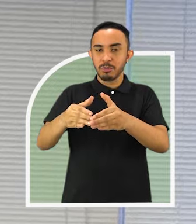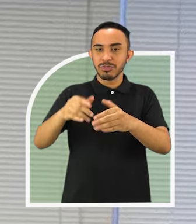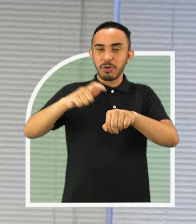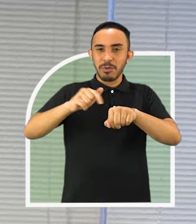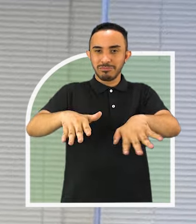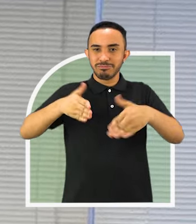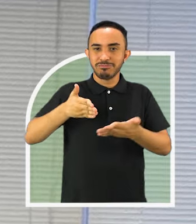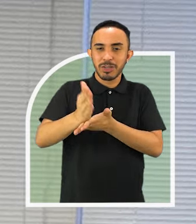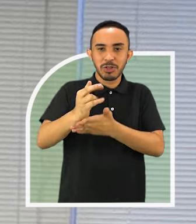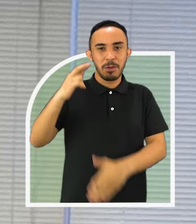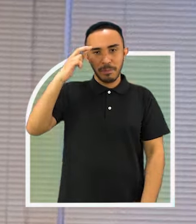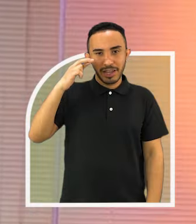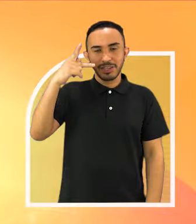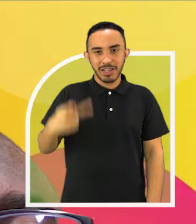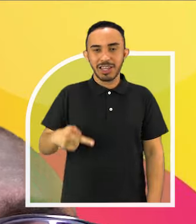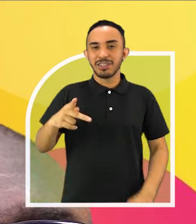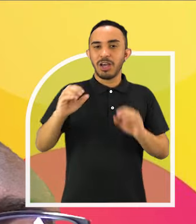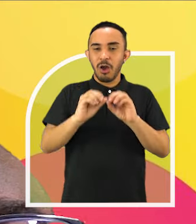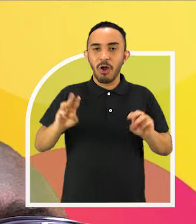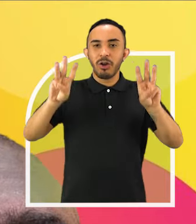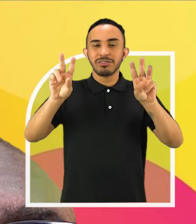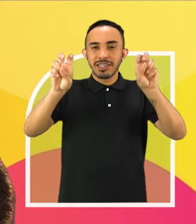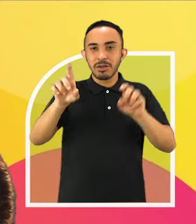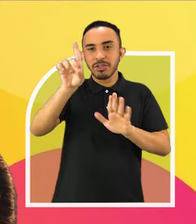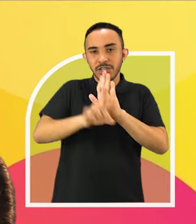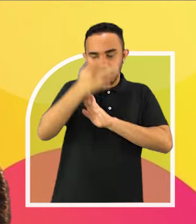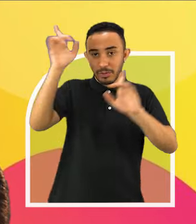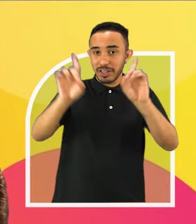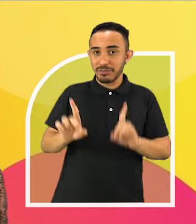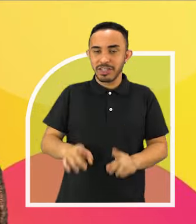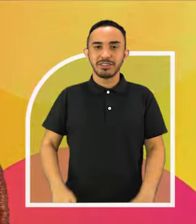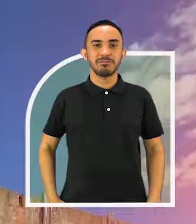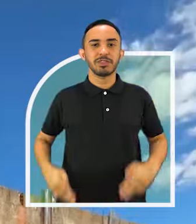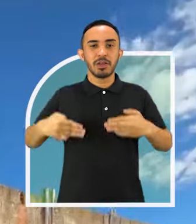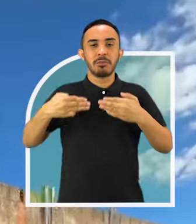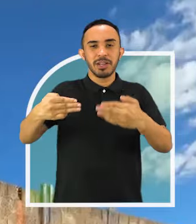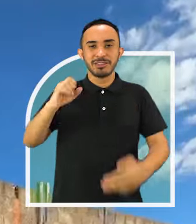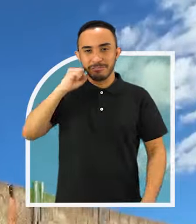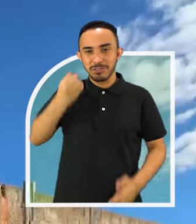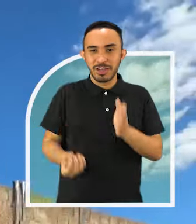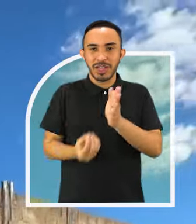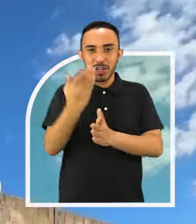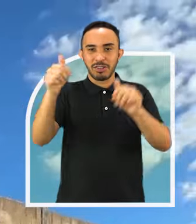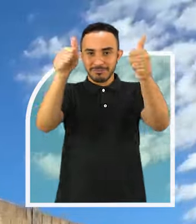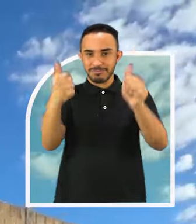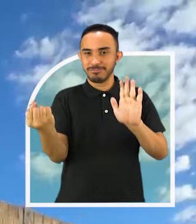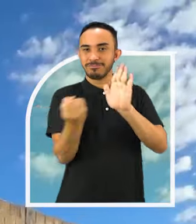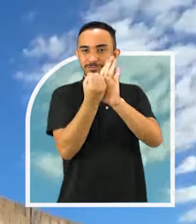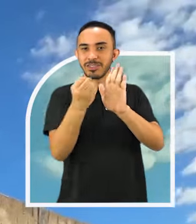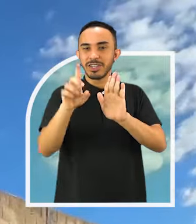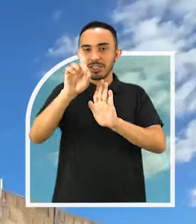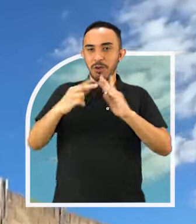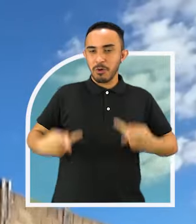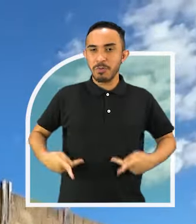do Comitê de Organização das Nações Unidas sobre os Direitos das Pessoas com Deficiência. O ministro Silva Almeida lançou a pedra fundamental do Centro de Extensão de Direitos